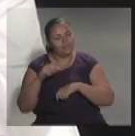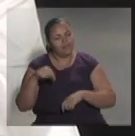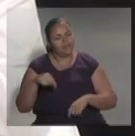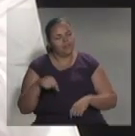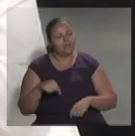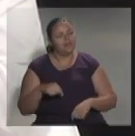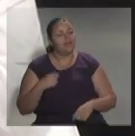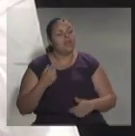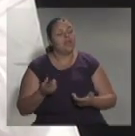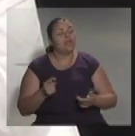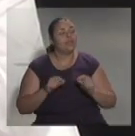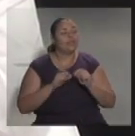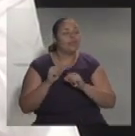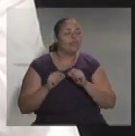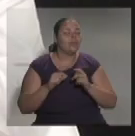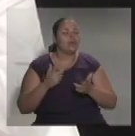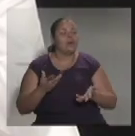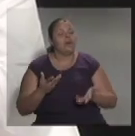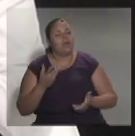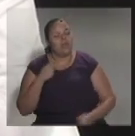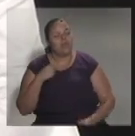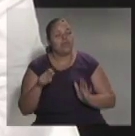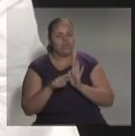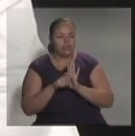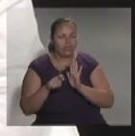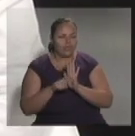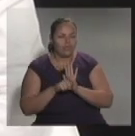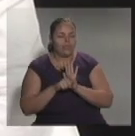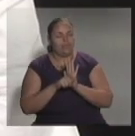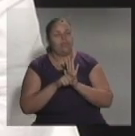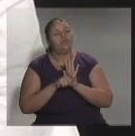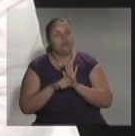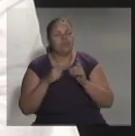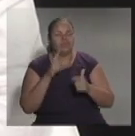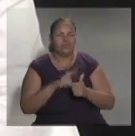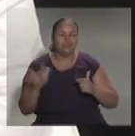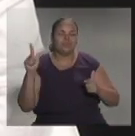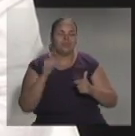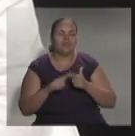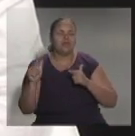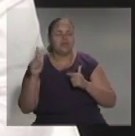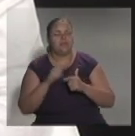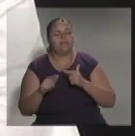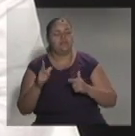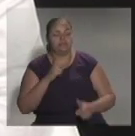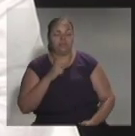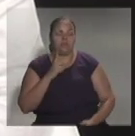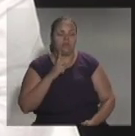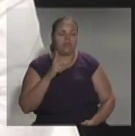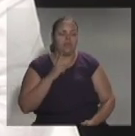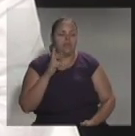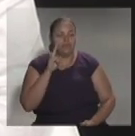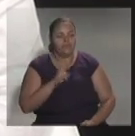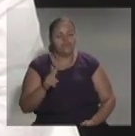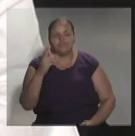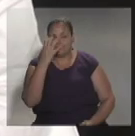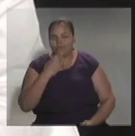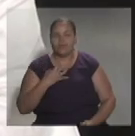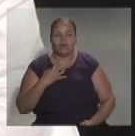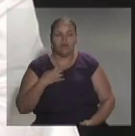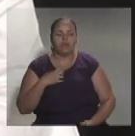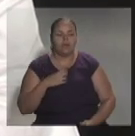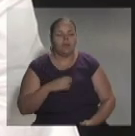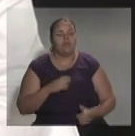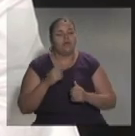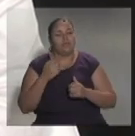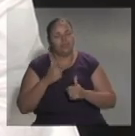bastante aqui diz respeito à questão do uso de drogas, que é um problema, a gente tem visto se agravar com a